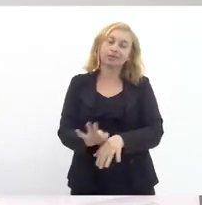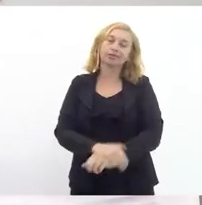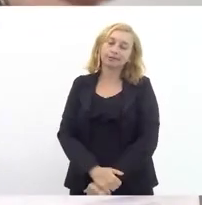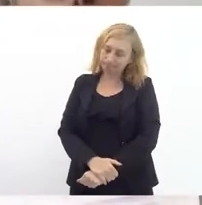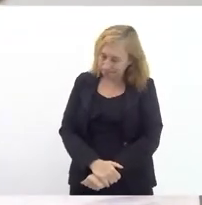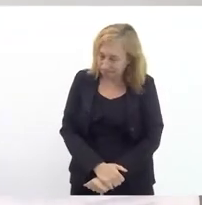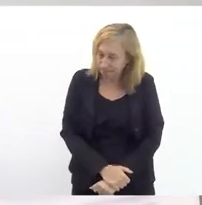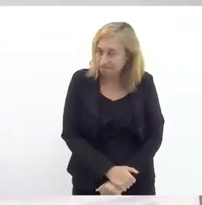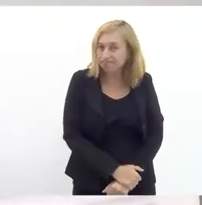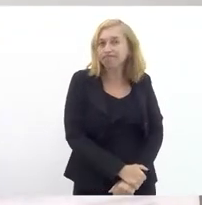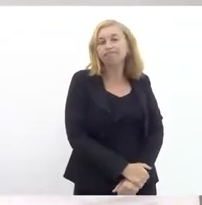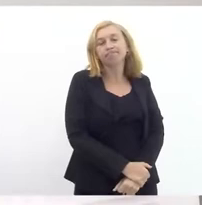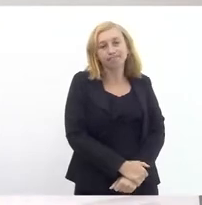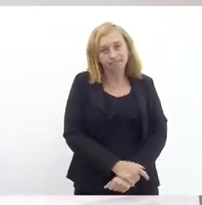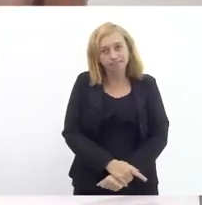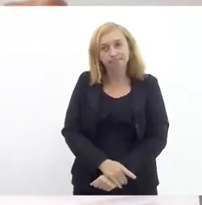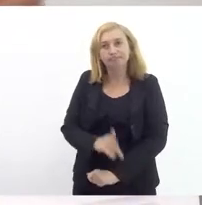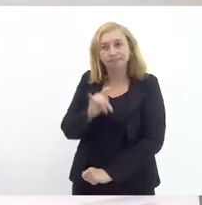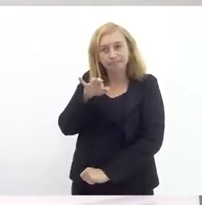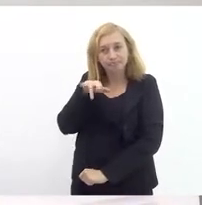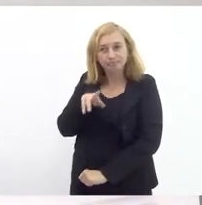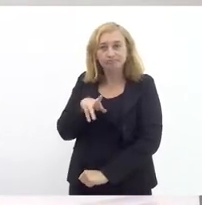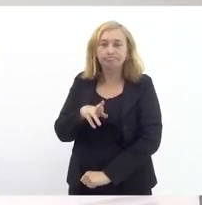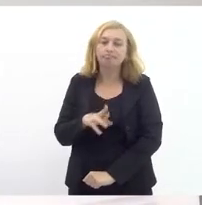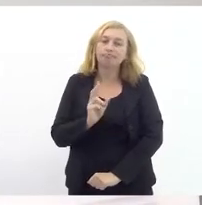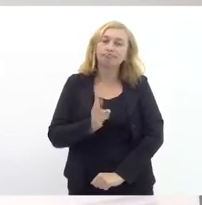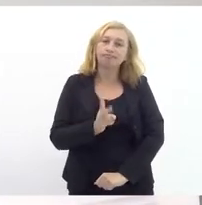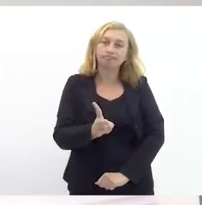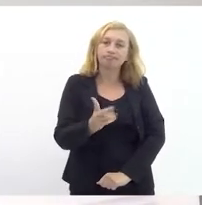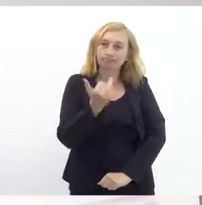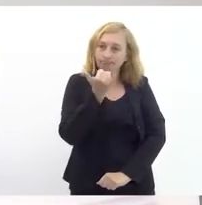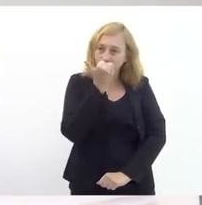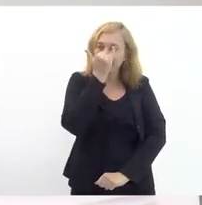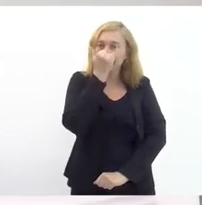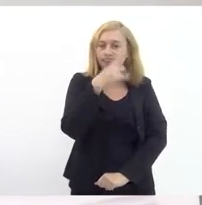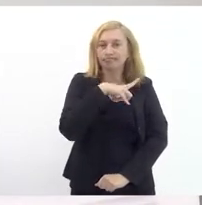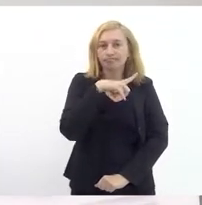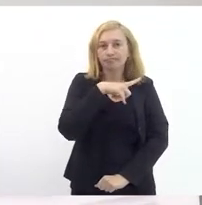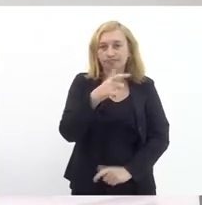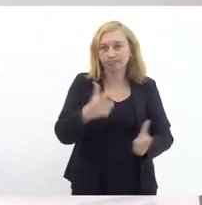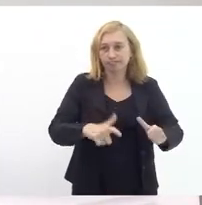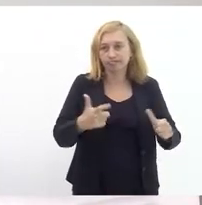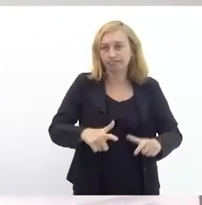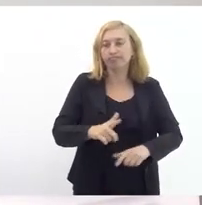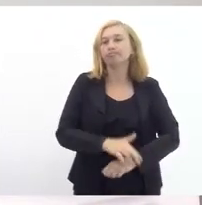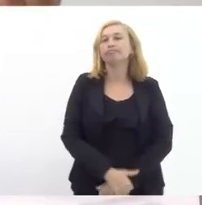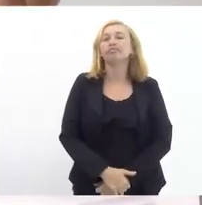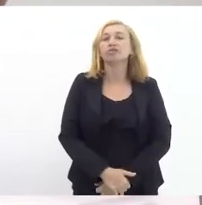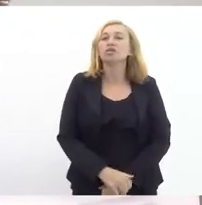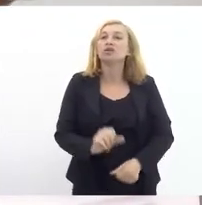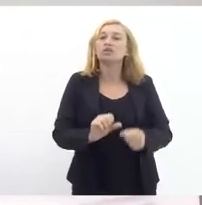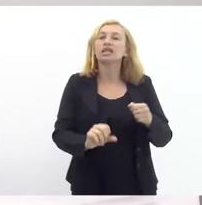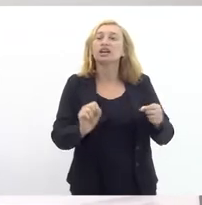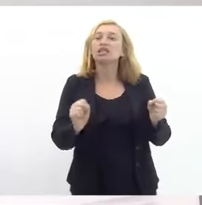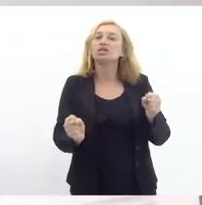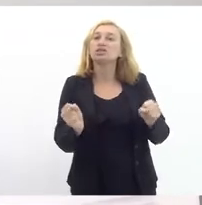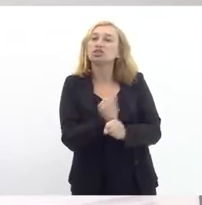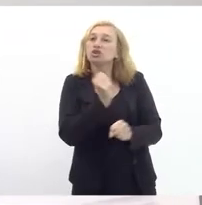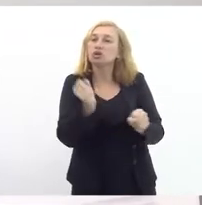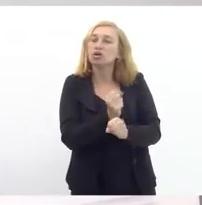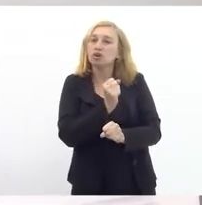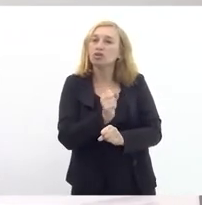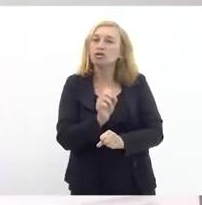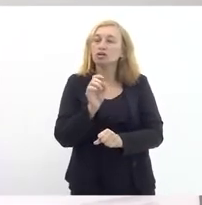um estudo da plataforma, e as pessoas continuam caindo. O que foi feito de obra foi feito,